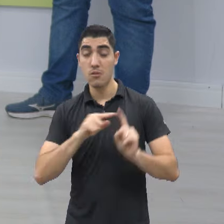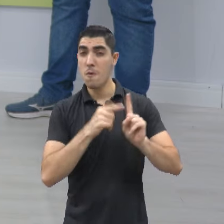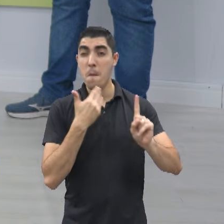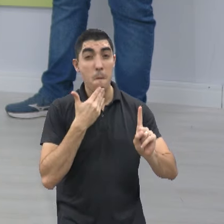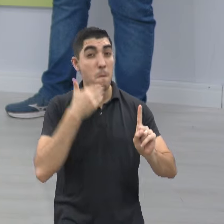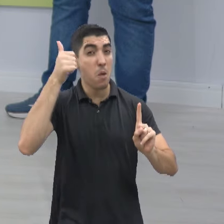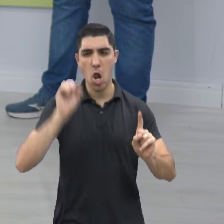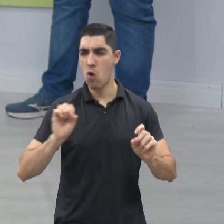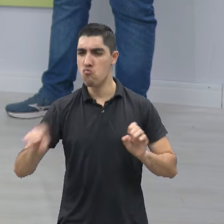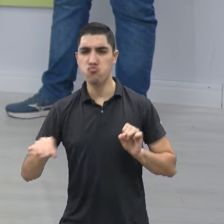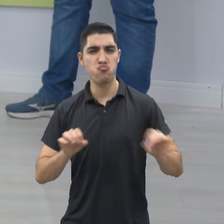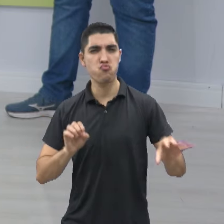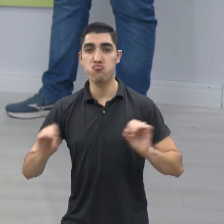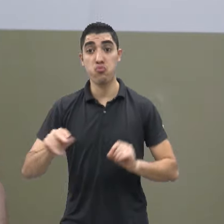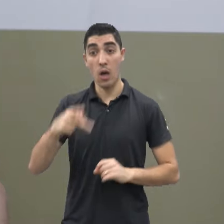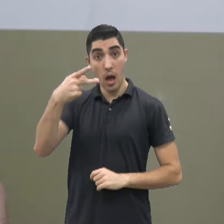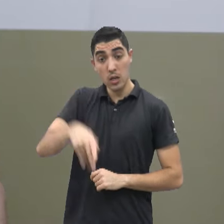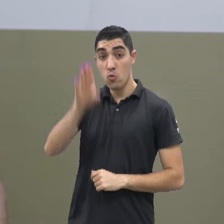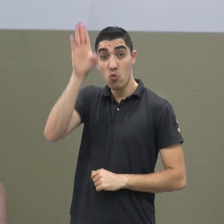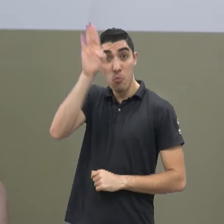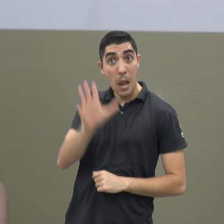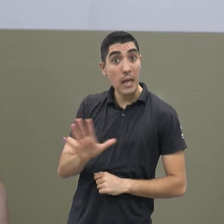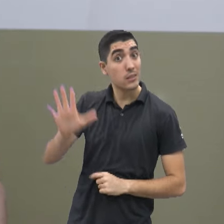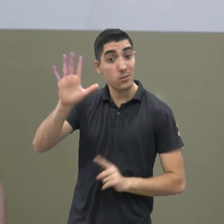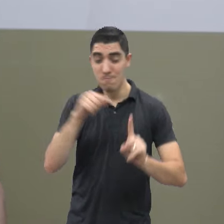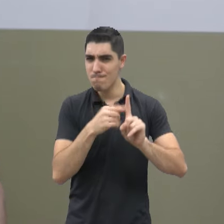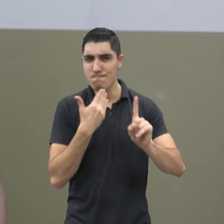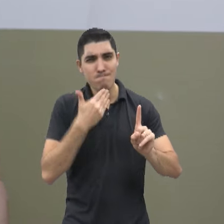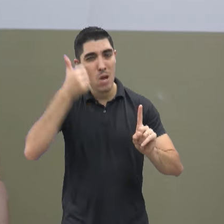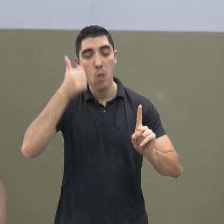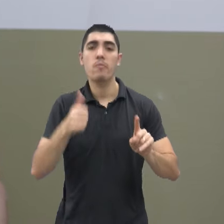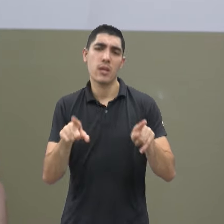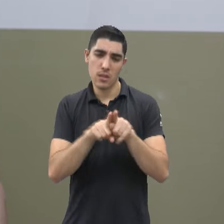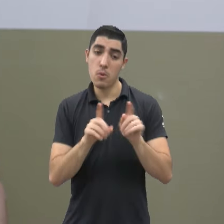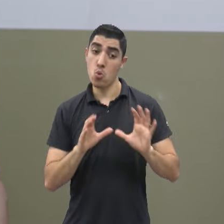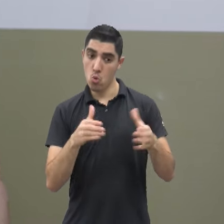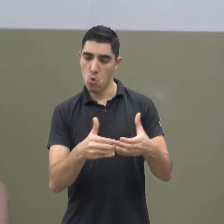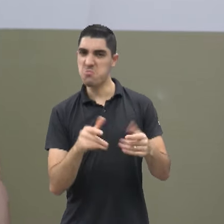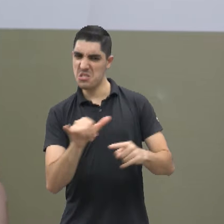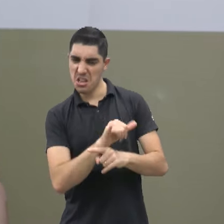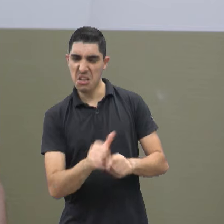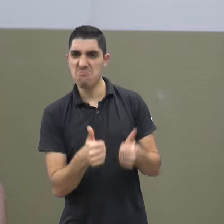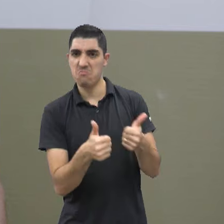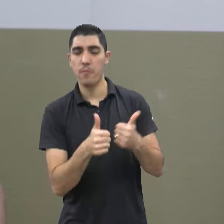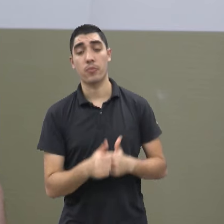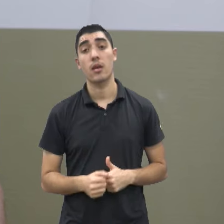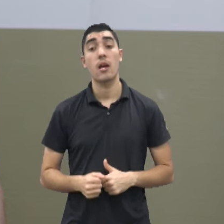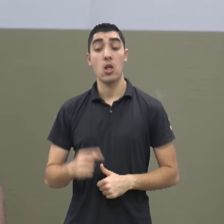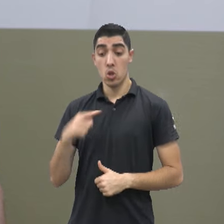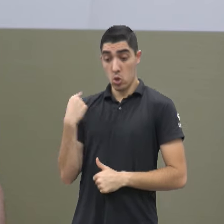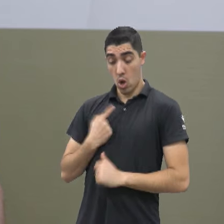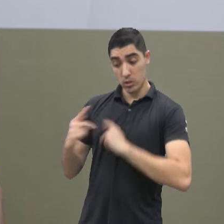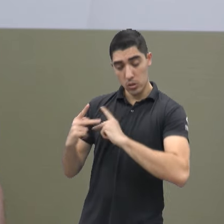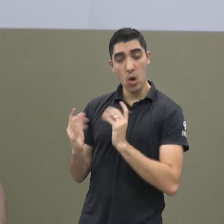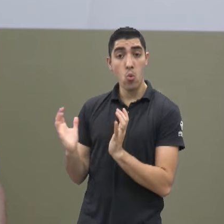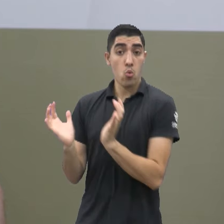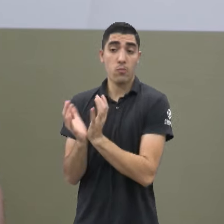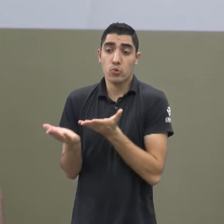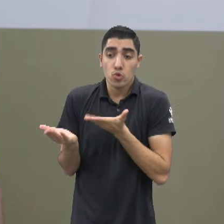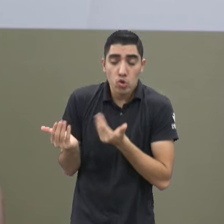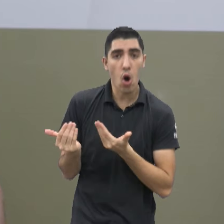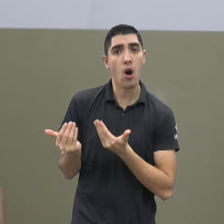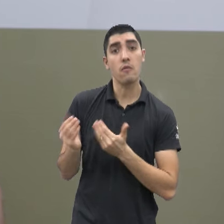NBB. Então é uma equipe muito técnica e de muita qualidade. Paulistano já é uma equipe jovem, de muita pegada, né? Tem o grande técnico,